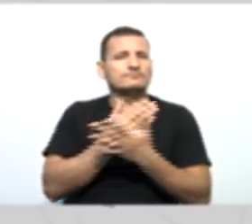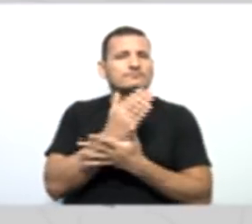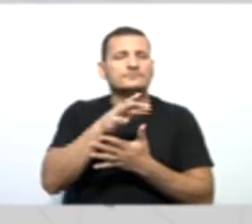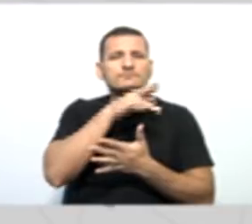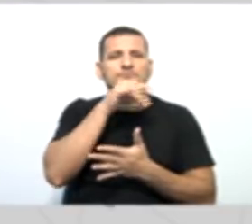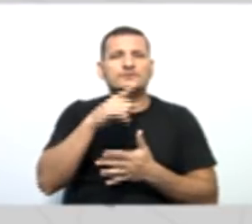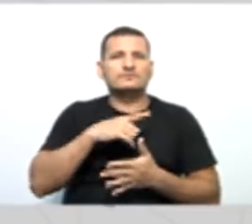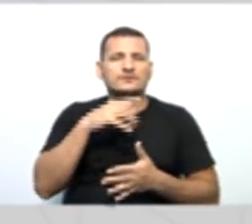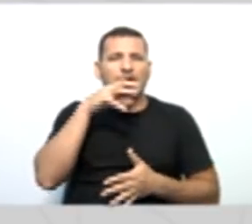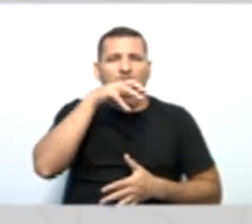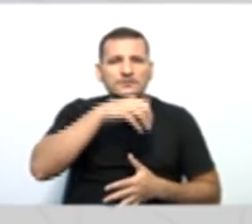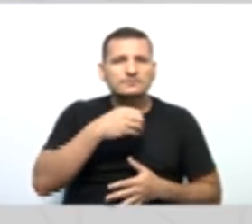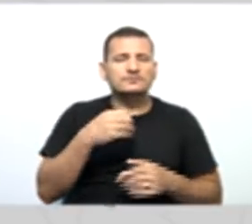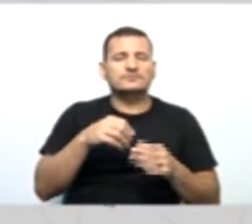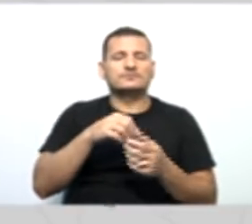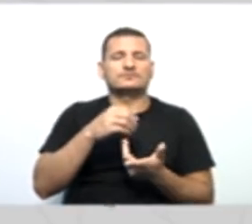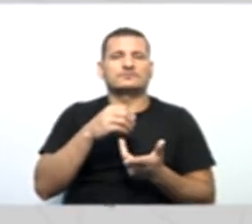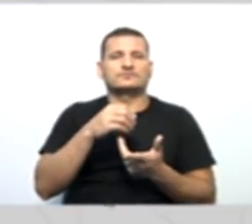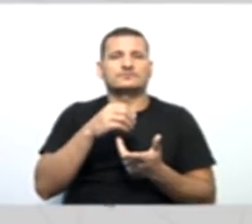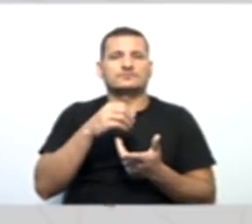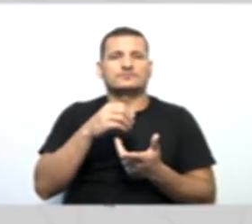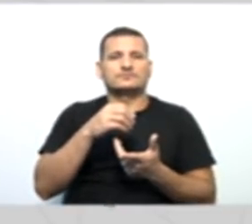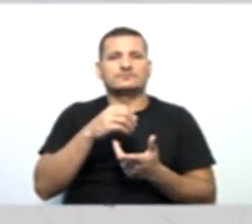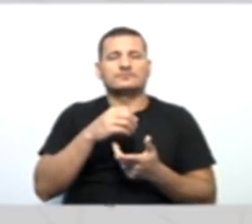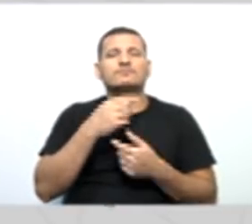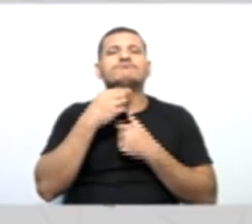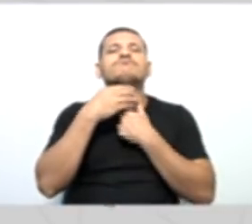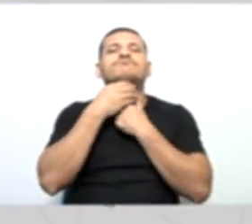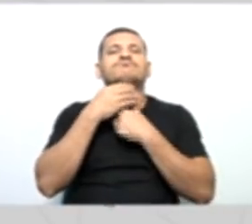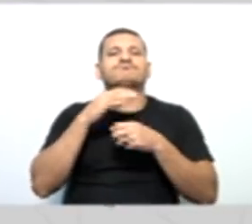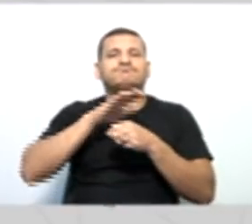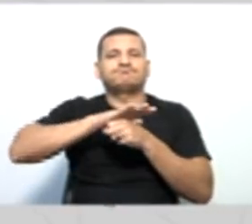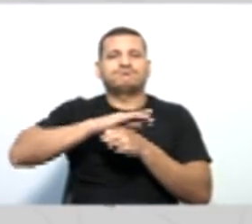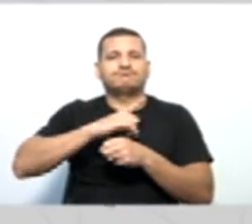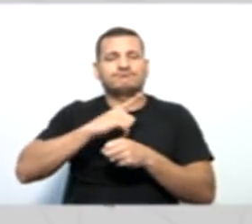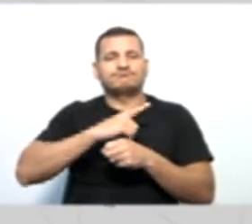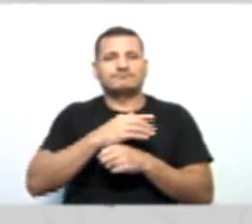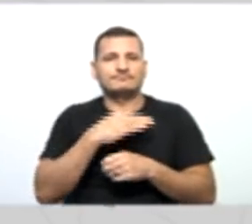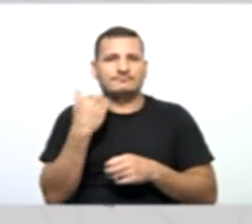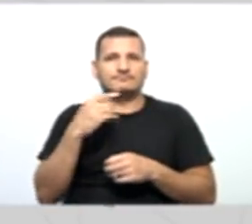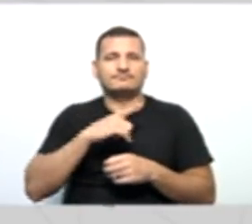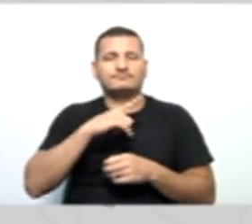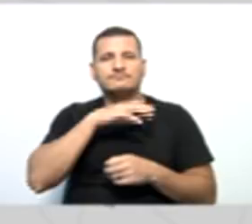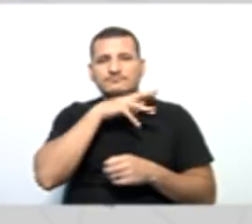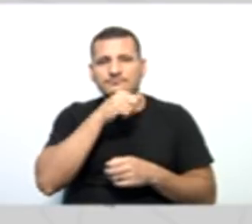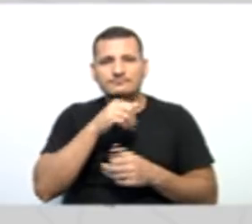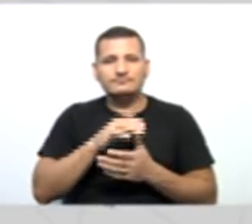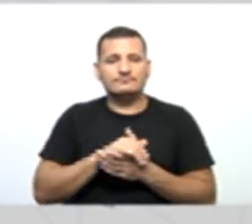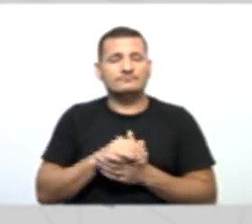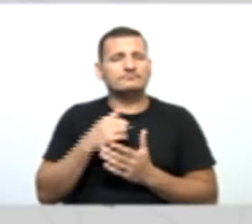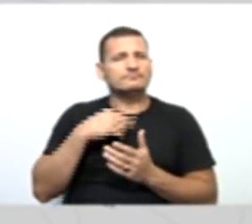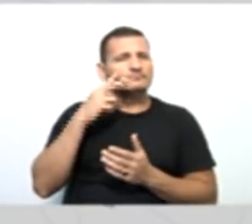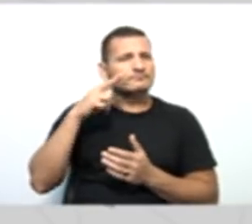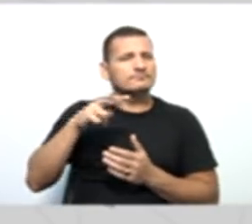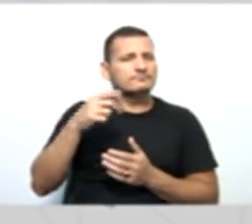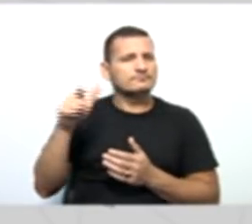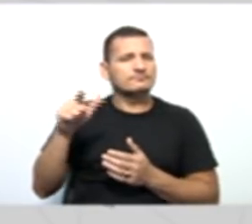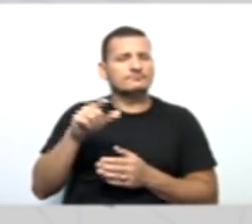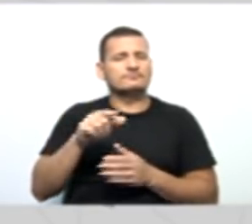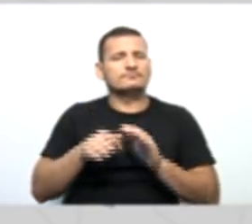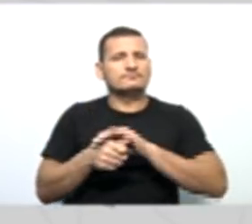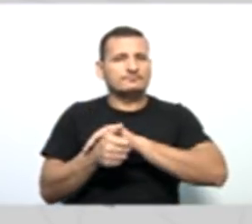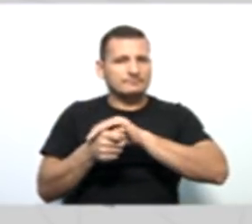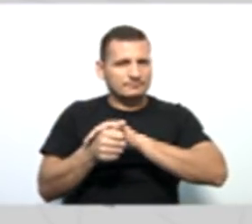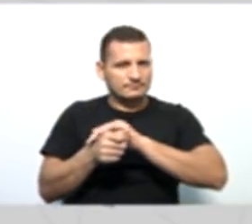esse canudo, a garça engole e acaba morrendo enforcada, né, sufocada, engasgada com o canudo. Outro dia tiraram uma foto de uma